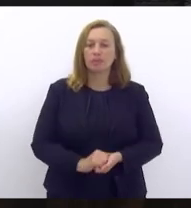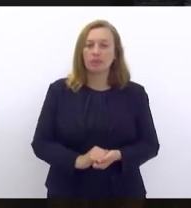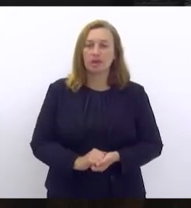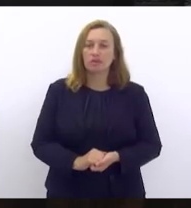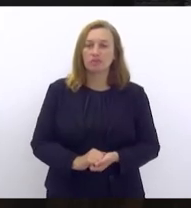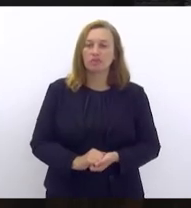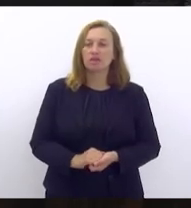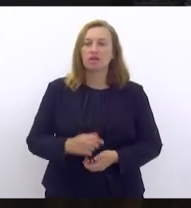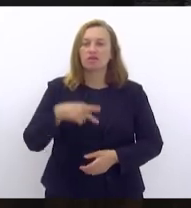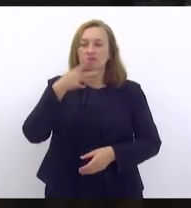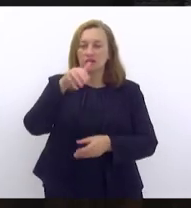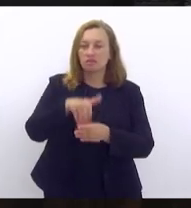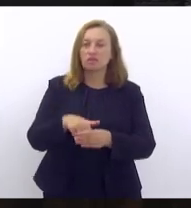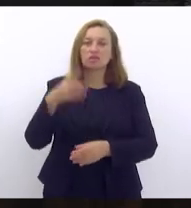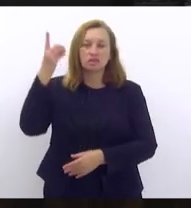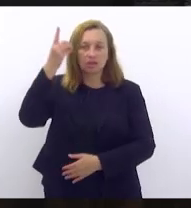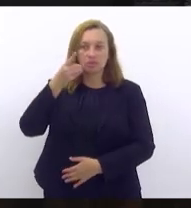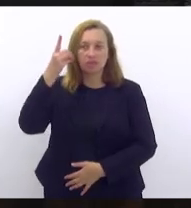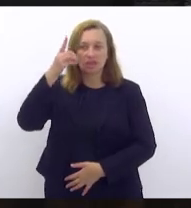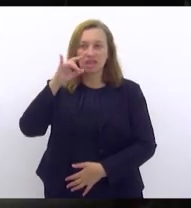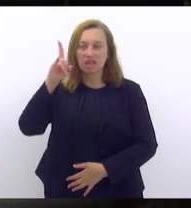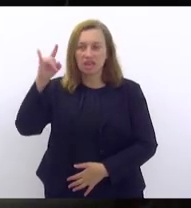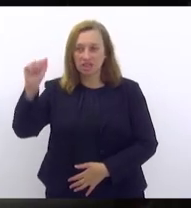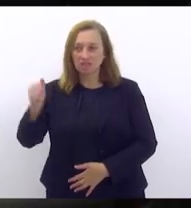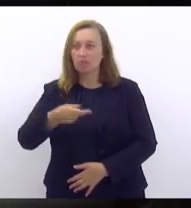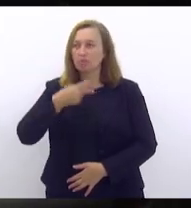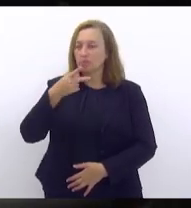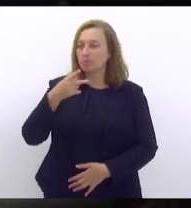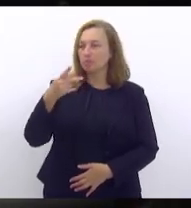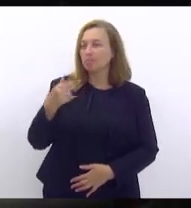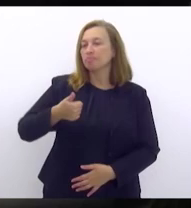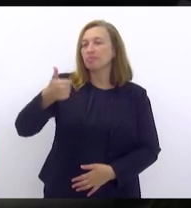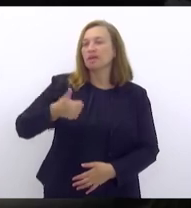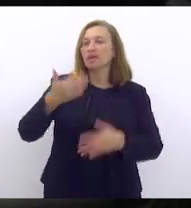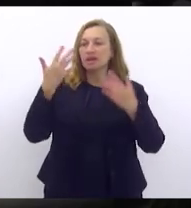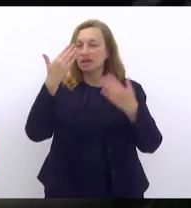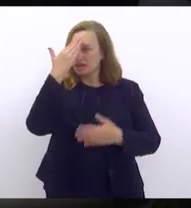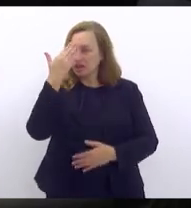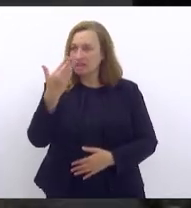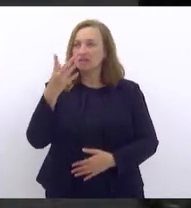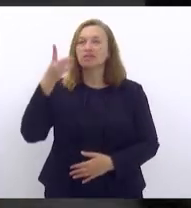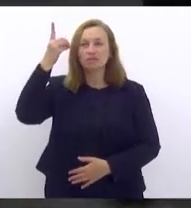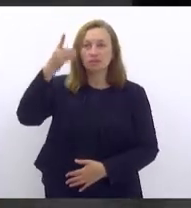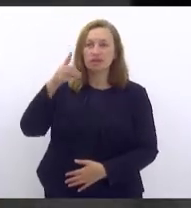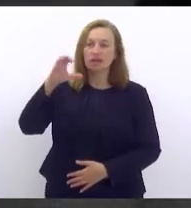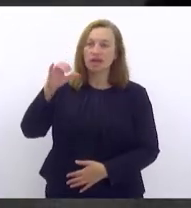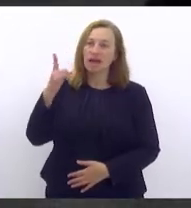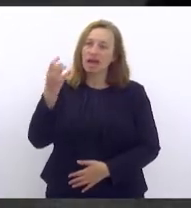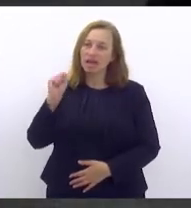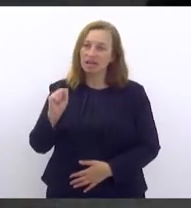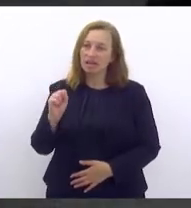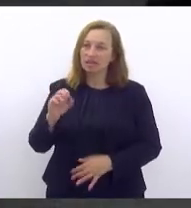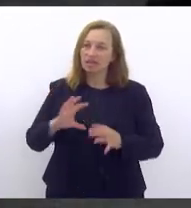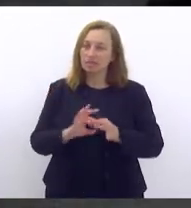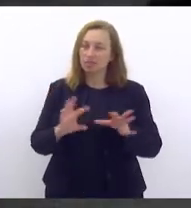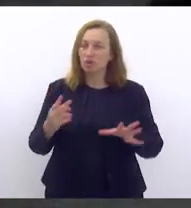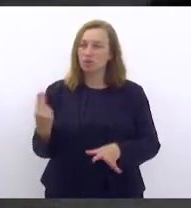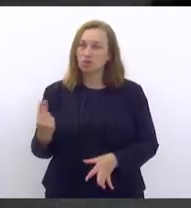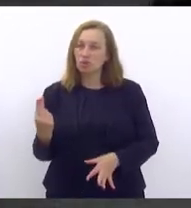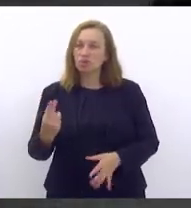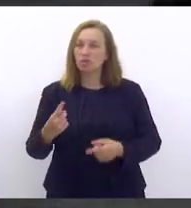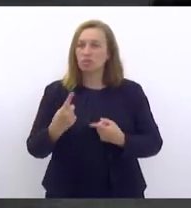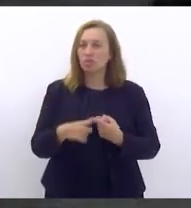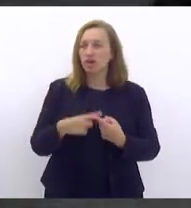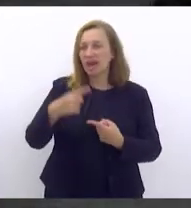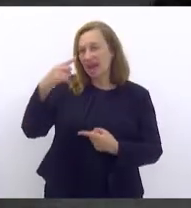Para a declaração de voto, deputada Índia Amelau. Primeiro, eu queria agradecer ao deputado Carlinhos, né, que abriu a coautoria, porque a